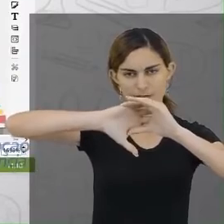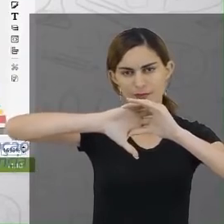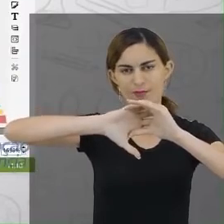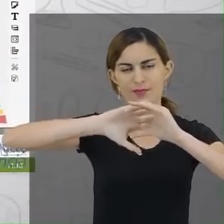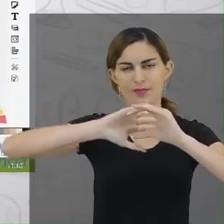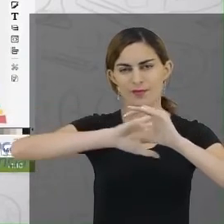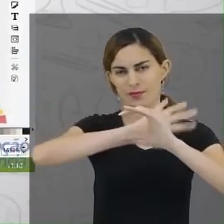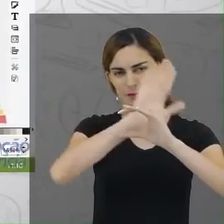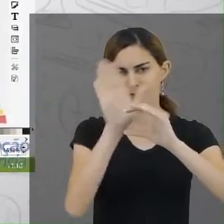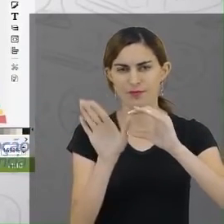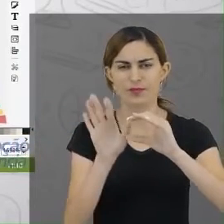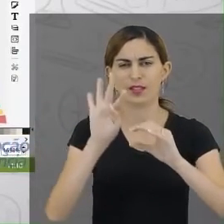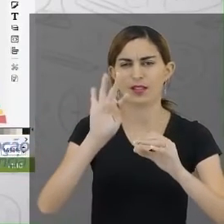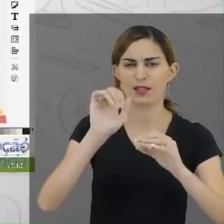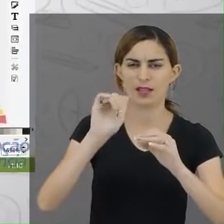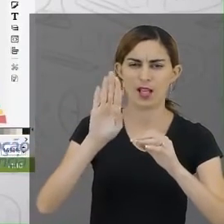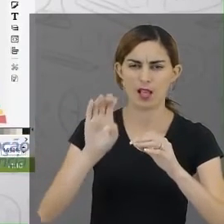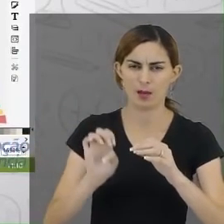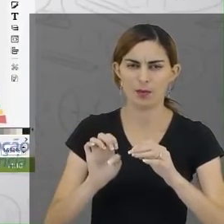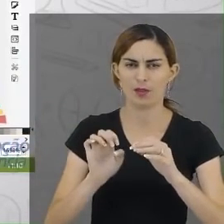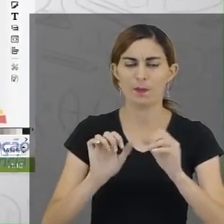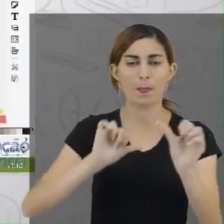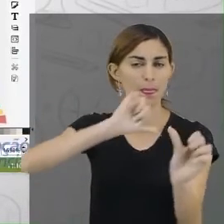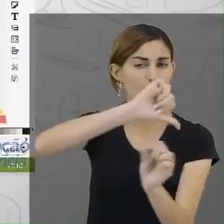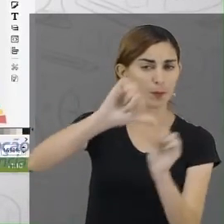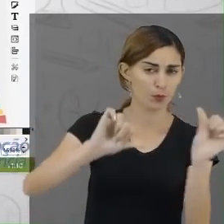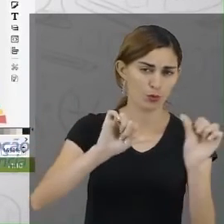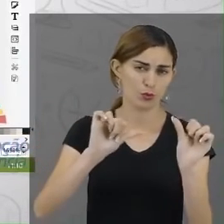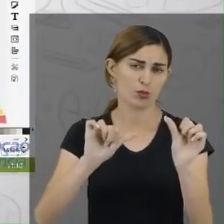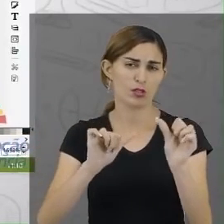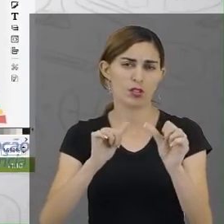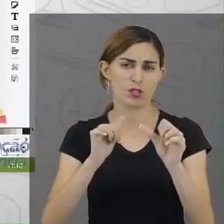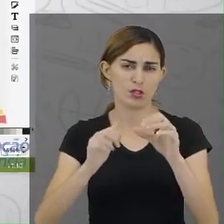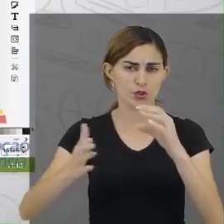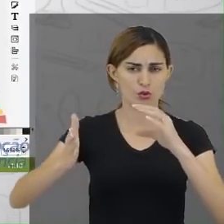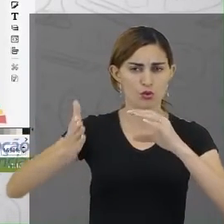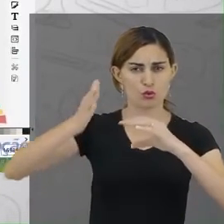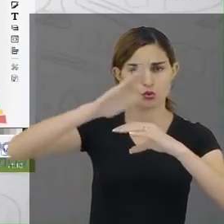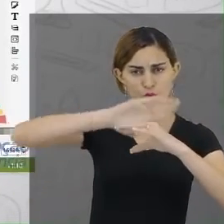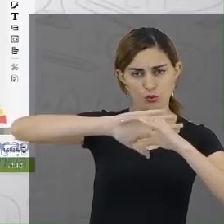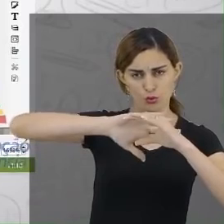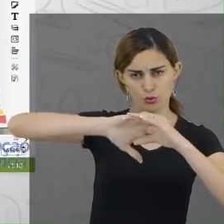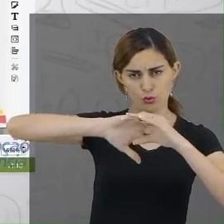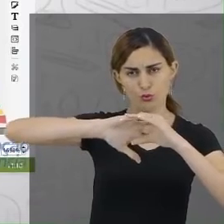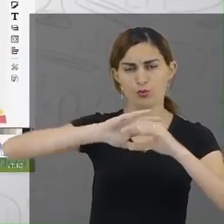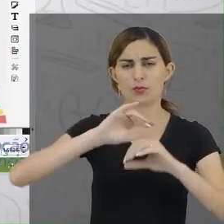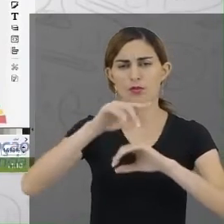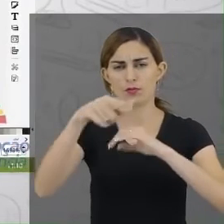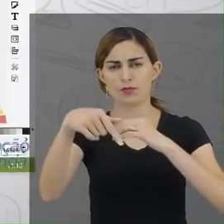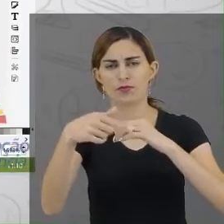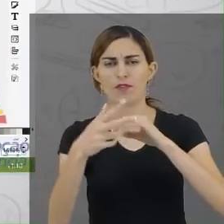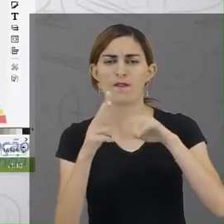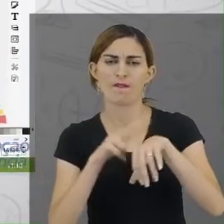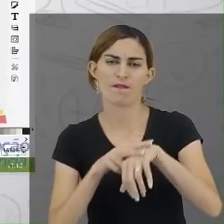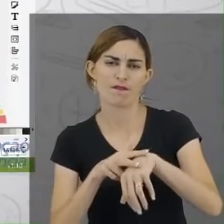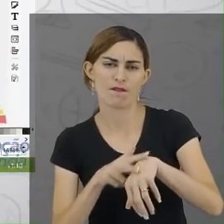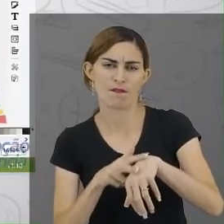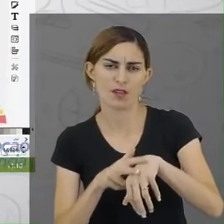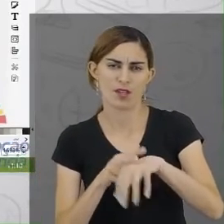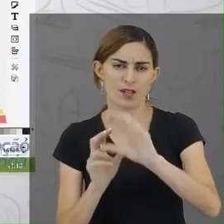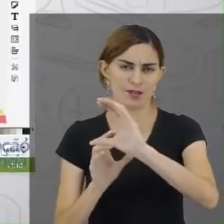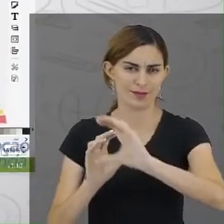Teclando a tecla Tab, você alterna entre o objeto de sombra e o objeto verde.